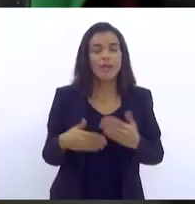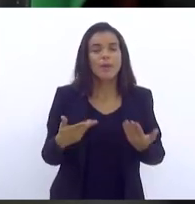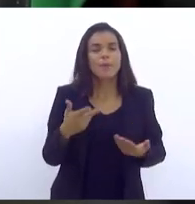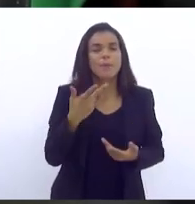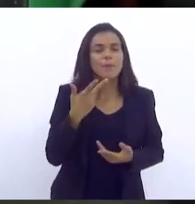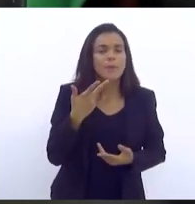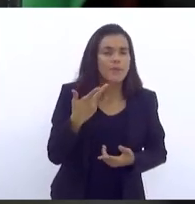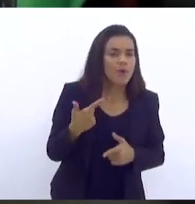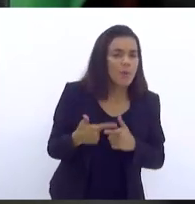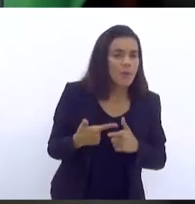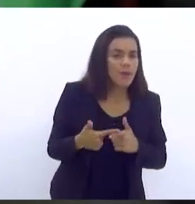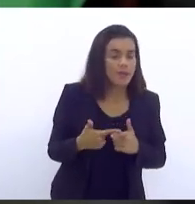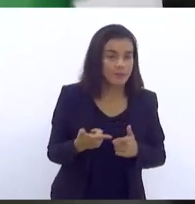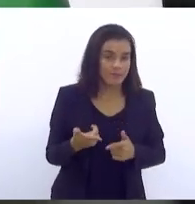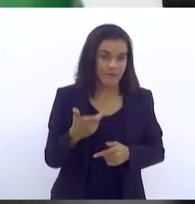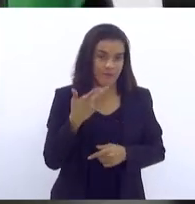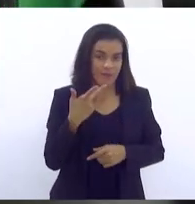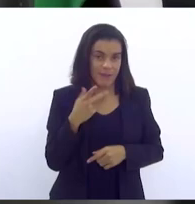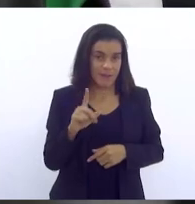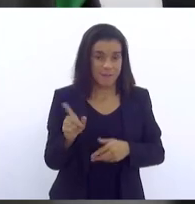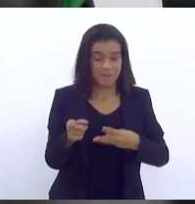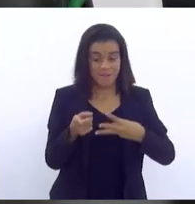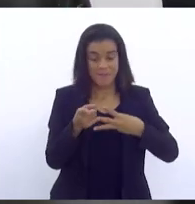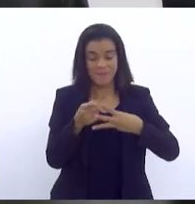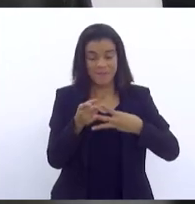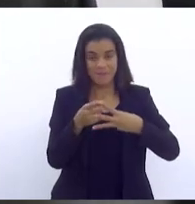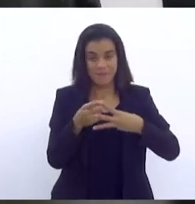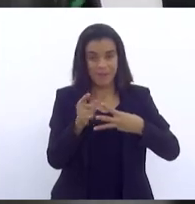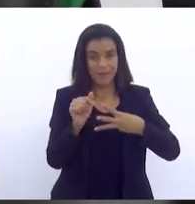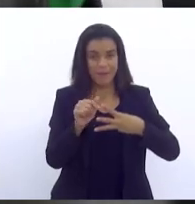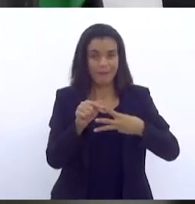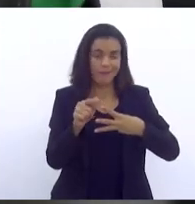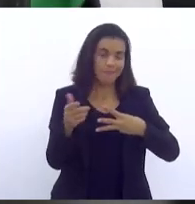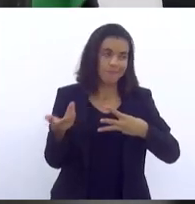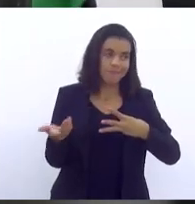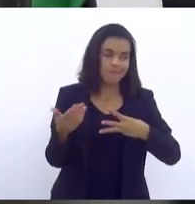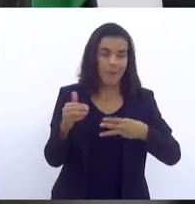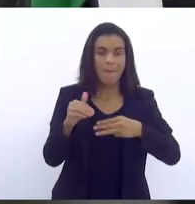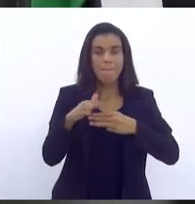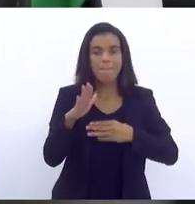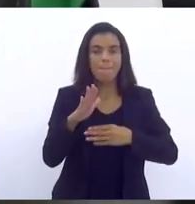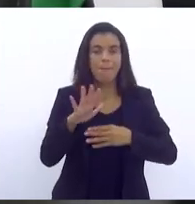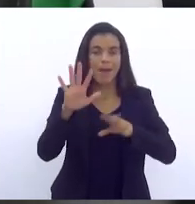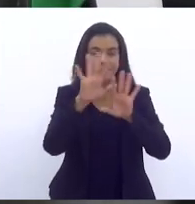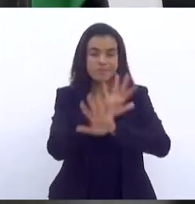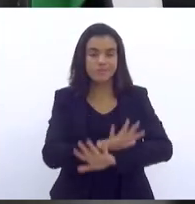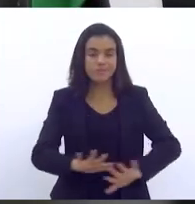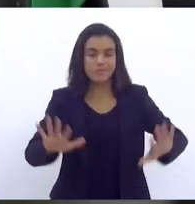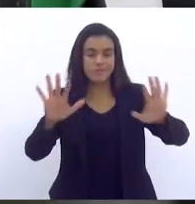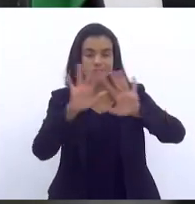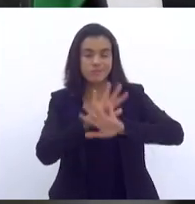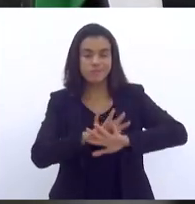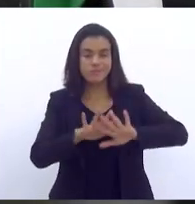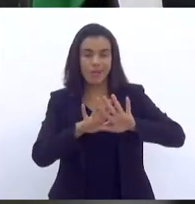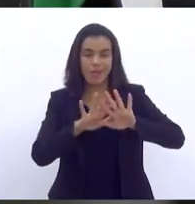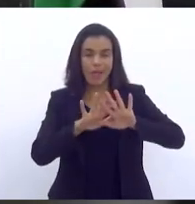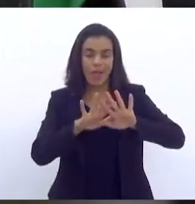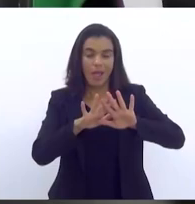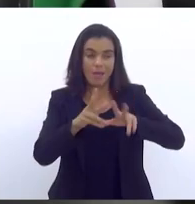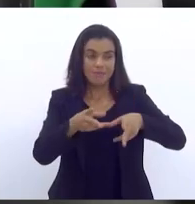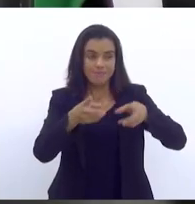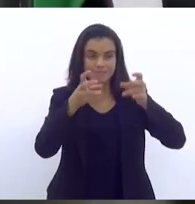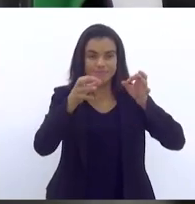porque quando fala-se da primeira premissa que ela é muito mais abstrata mas ela é muito